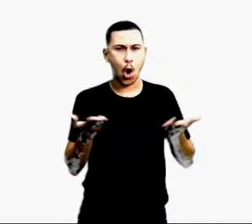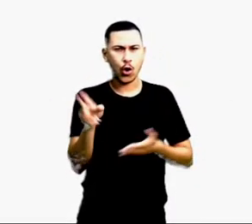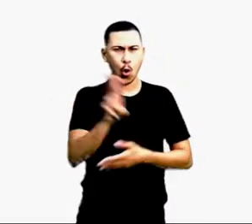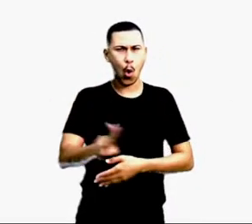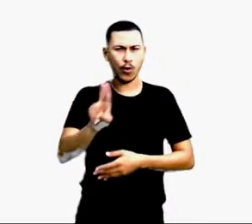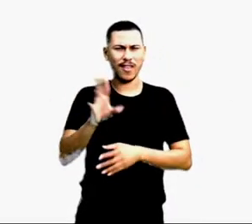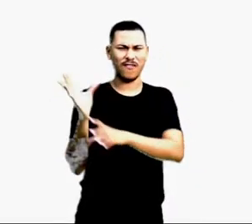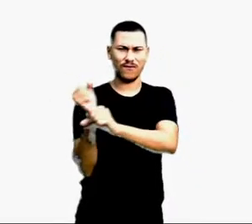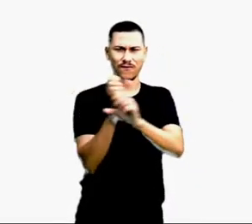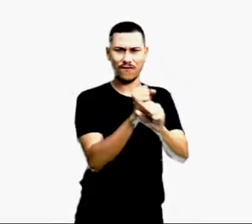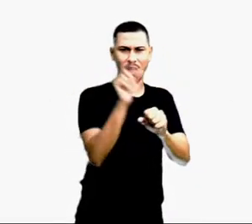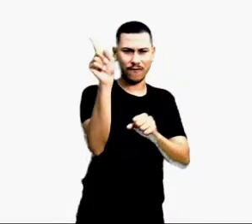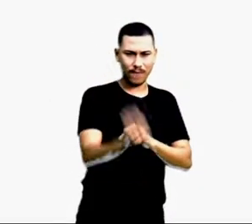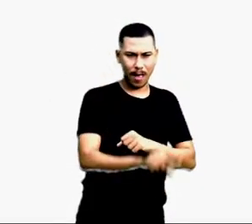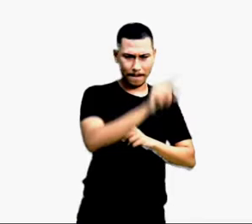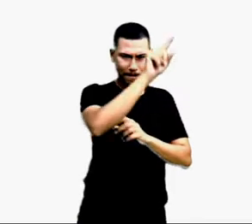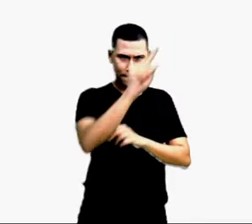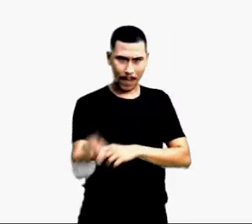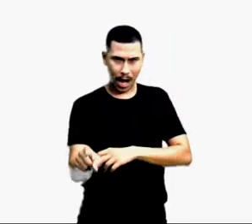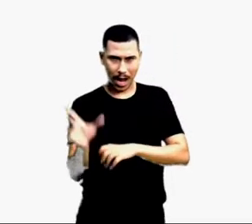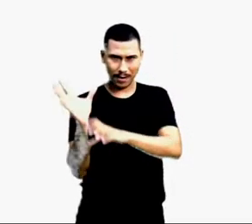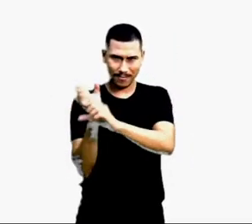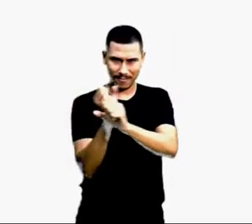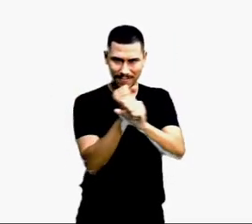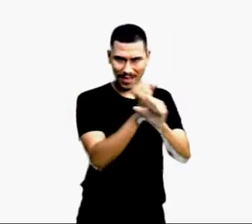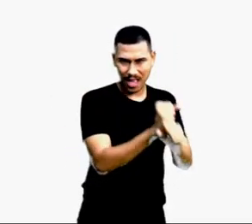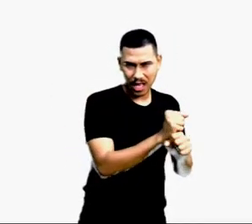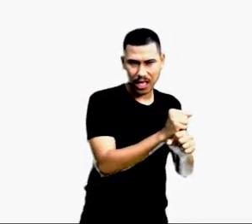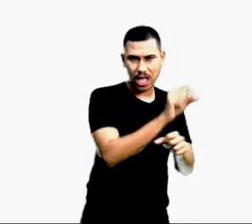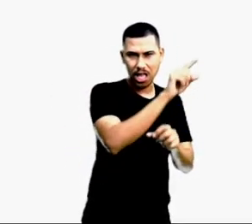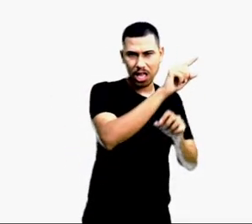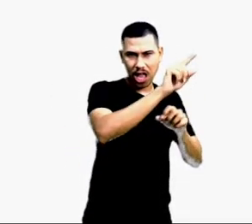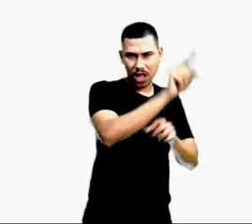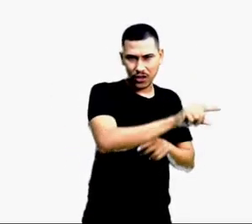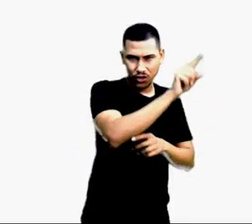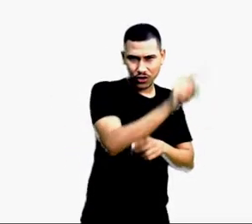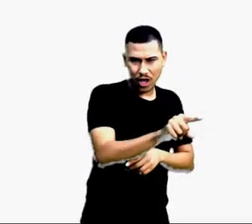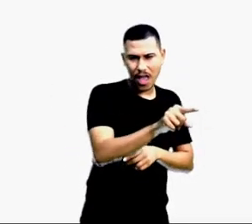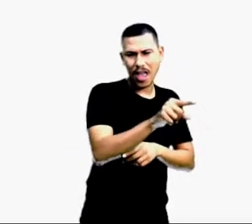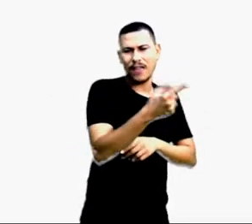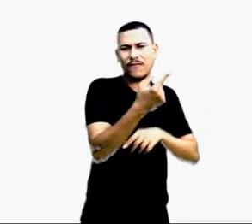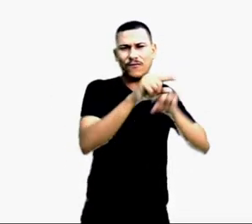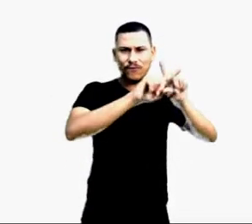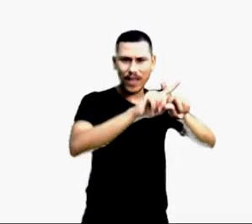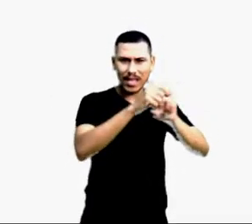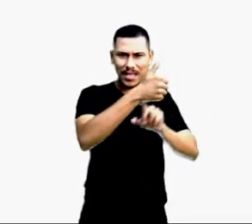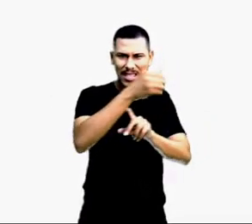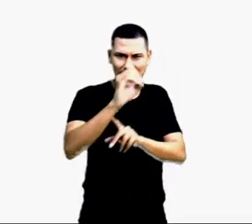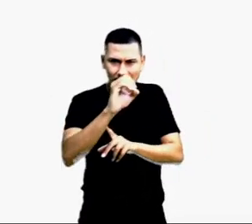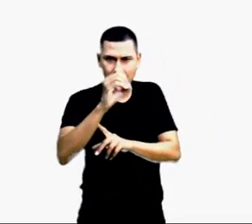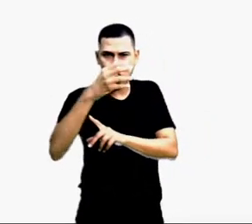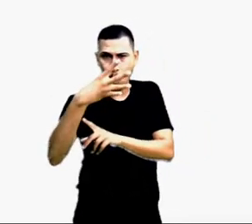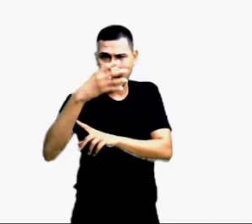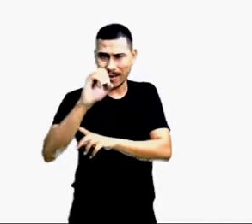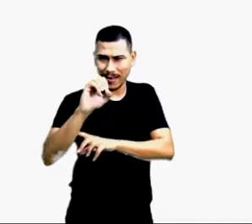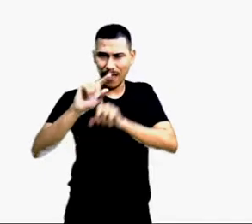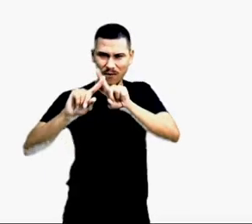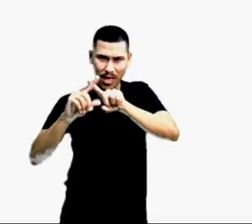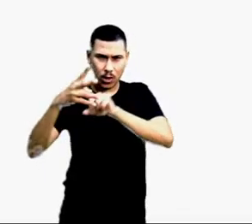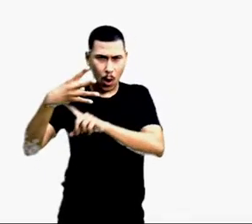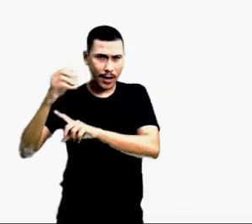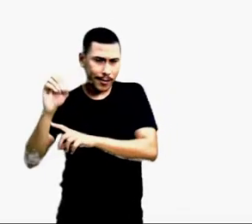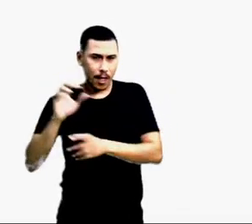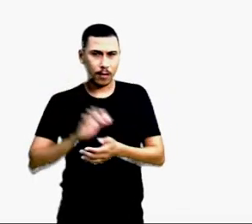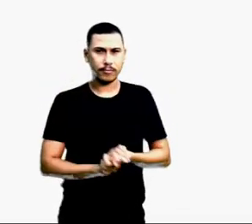3, multiplica o lado de x primeiro, x vezes 100, e 40 vezes 40. Olha aí como ficará.